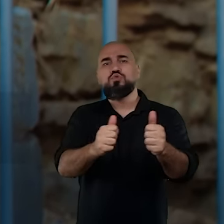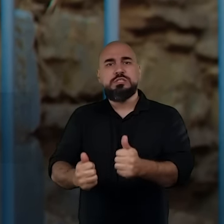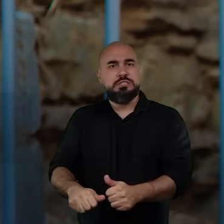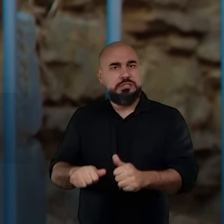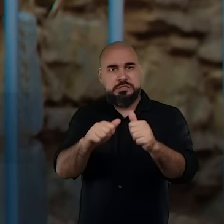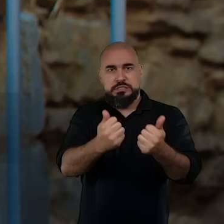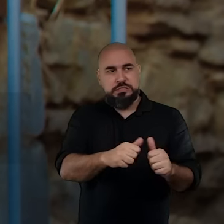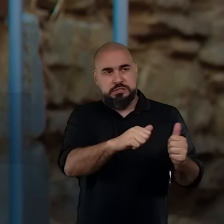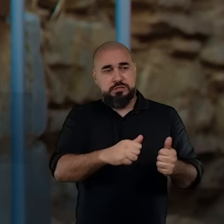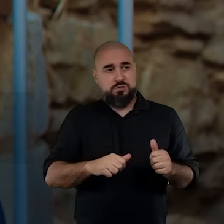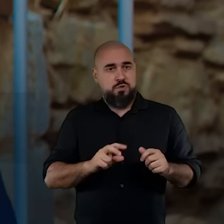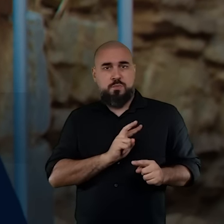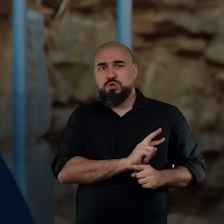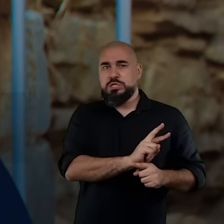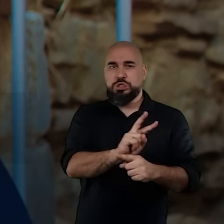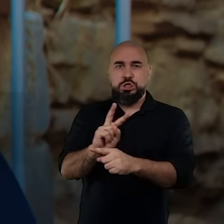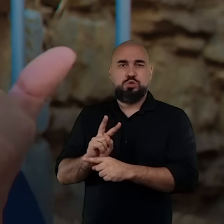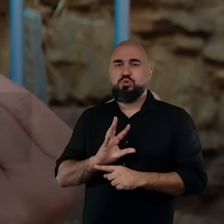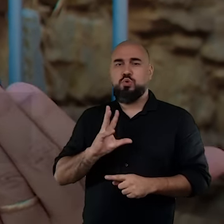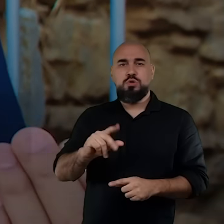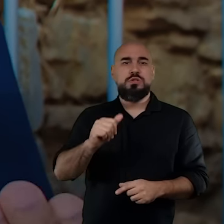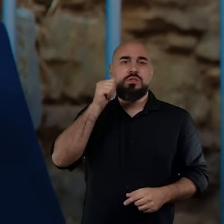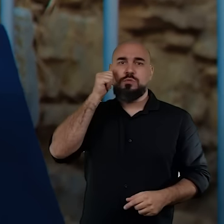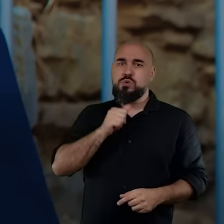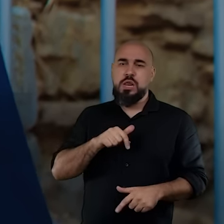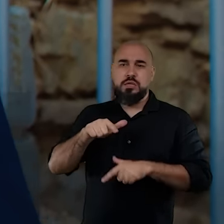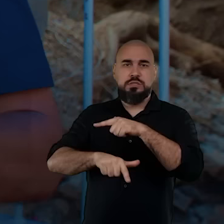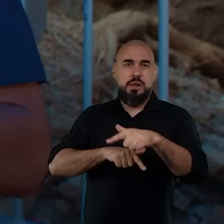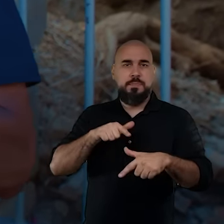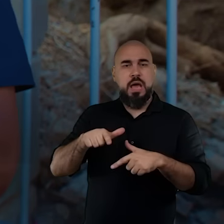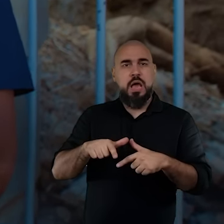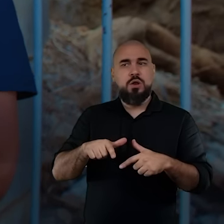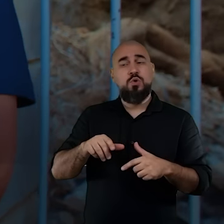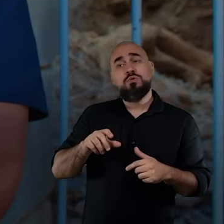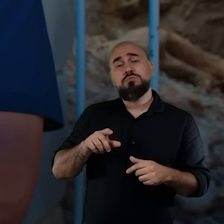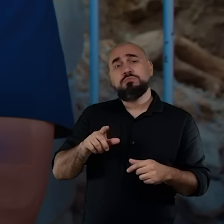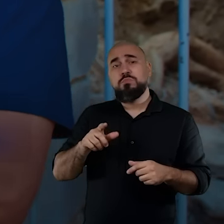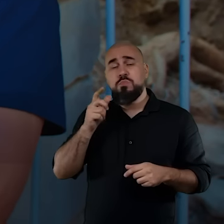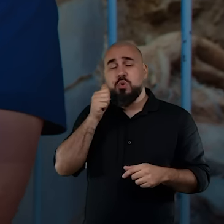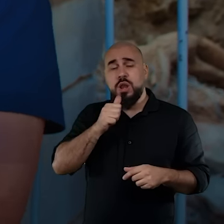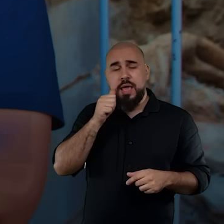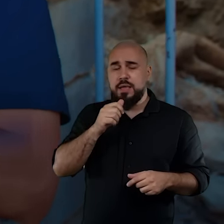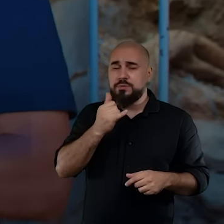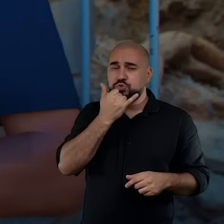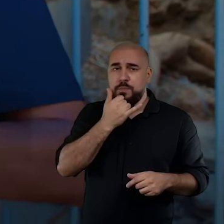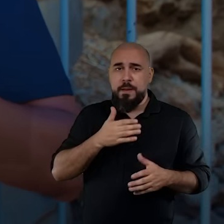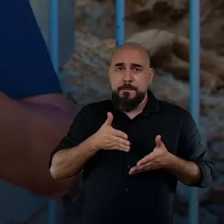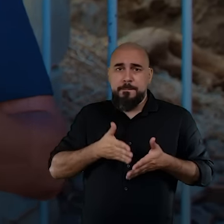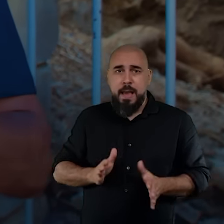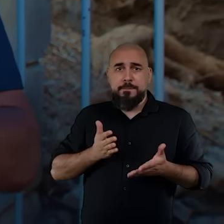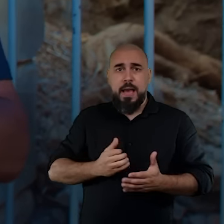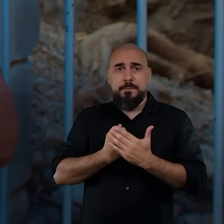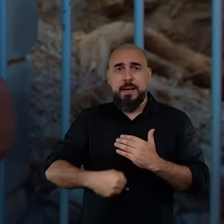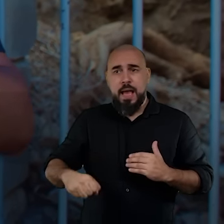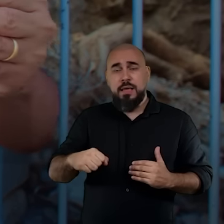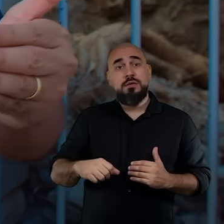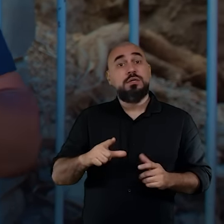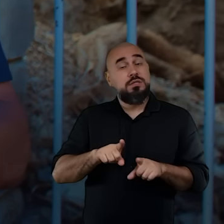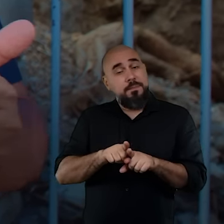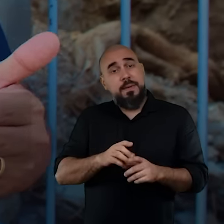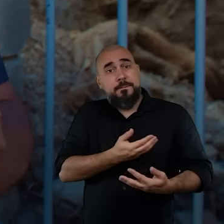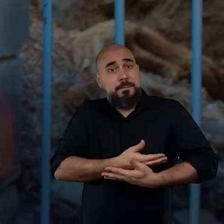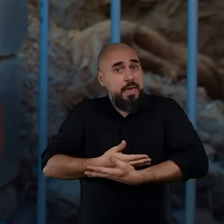mãe, aquela que protegia todas as mulheres que estavam em trabalho de parto e todos os recém-nascidos. Ou seja, Ártemis, ou